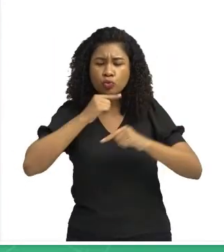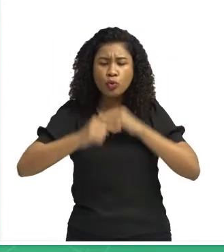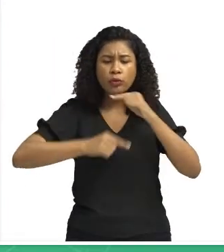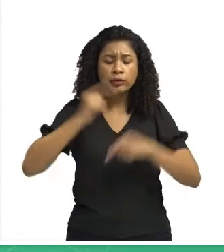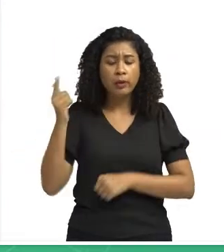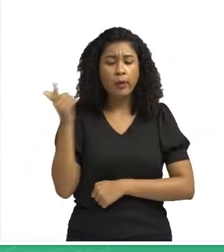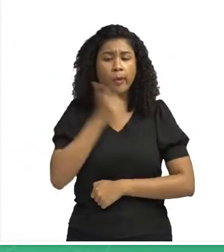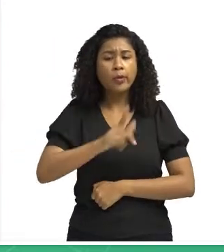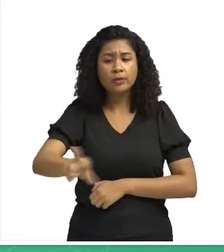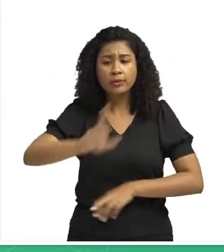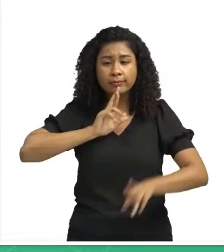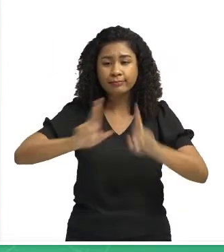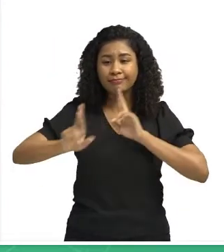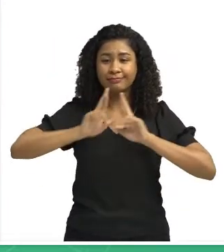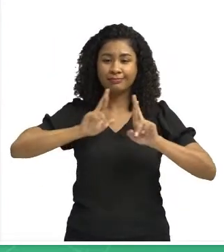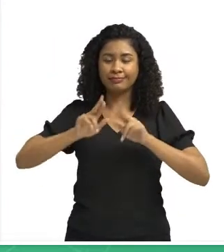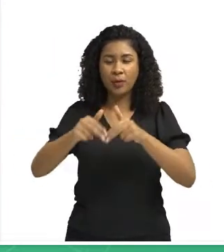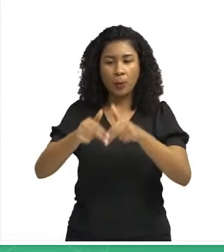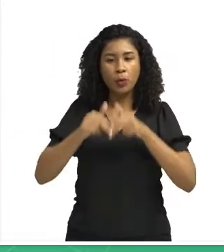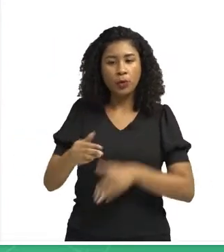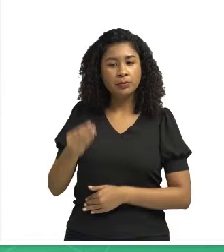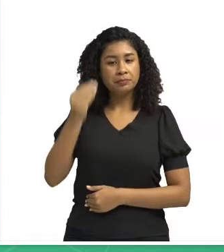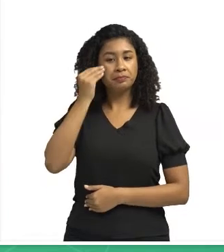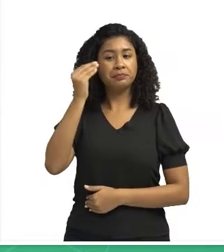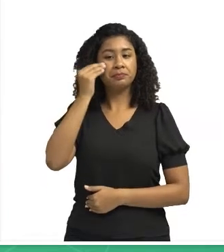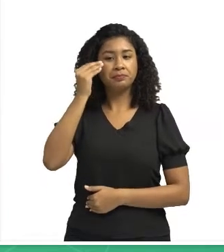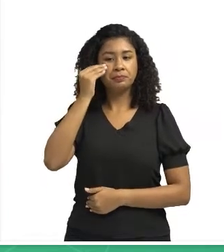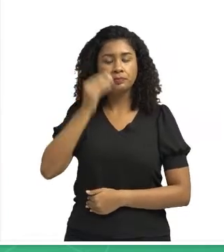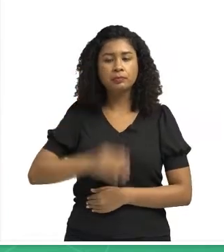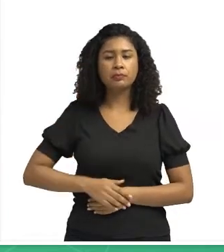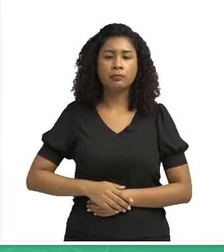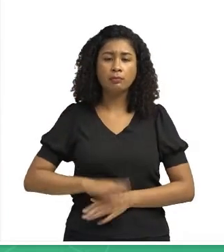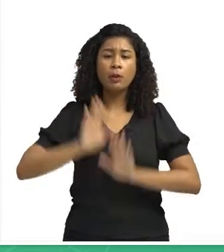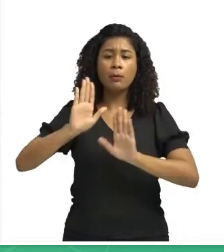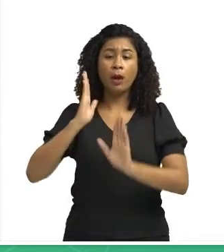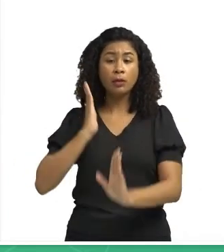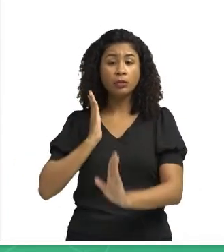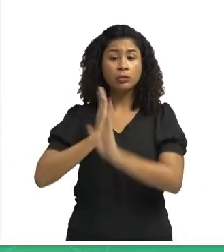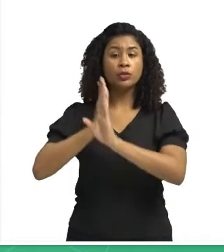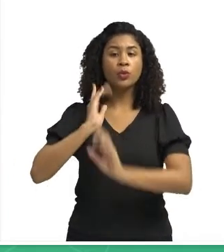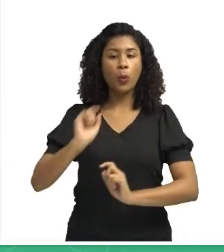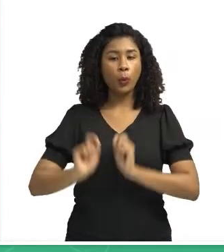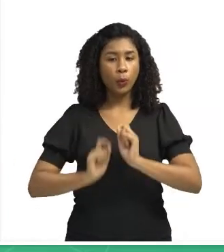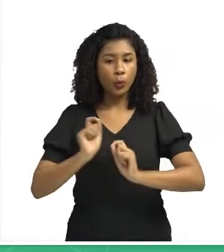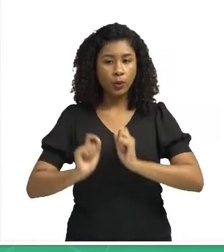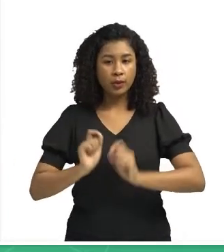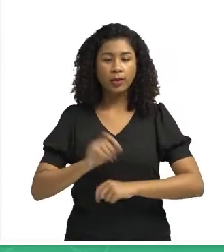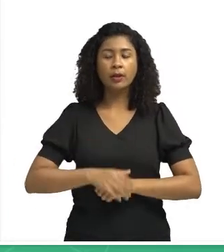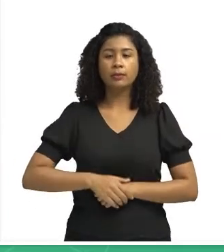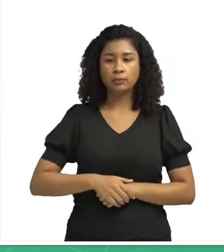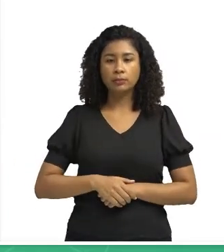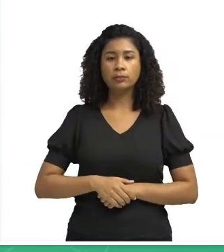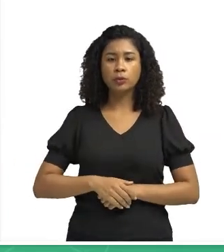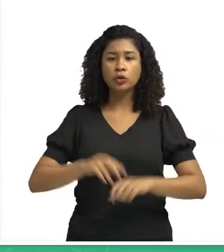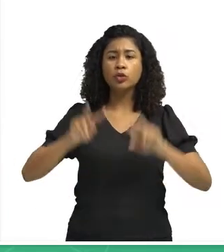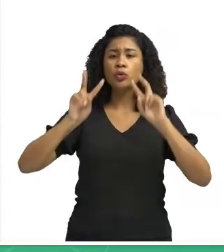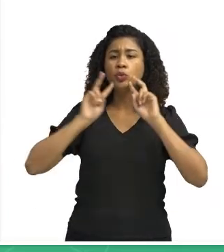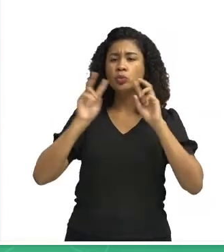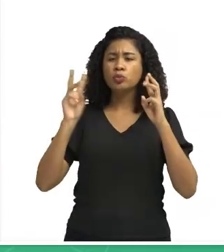o átomo. O que ele concluiu, o John Dalton? Que toda a matéria é formada por